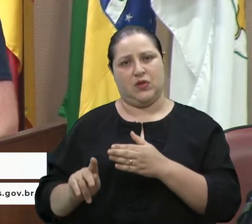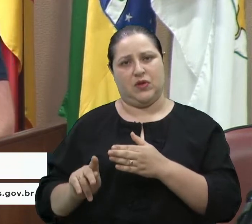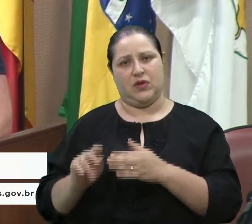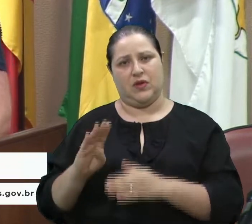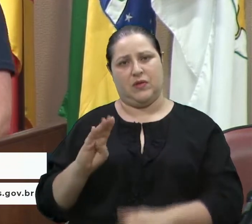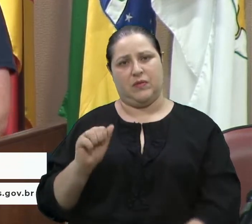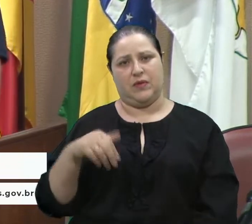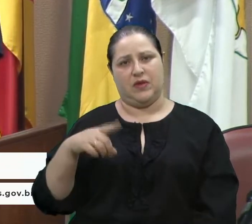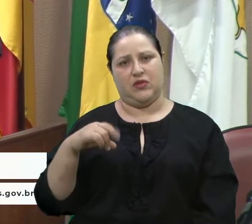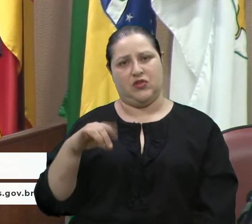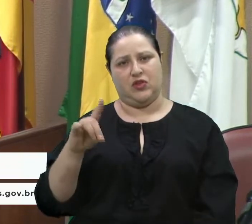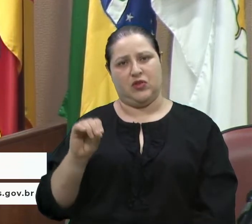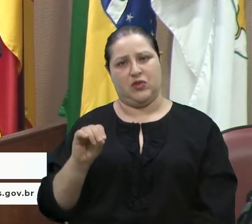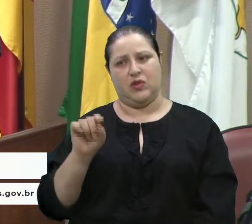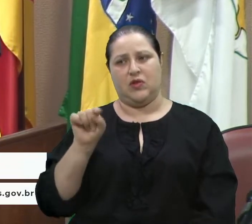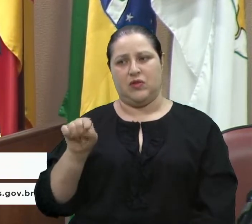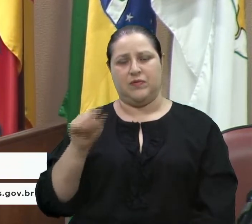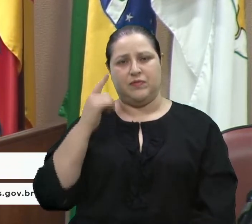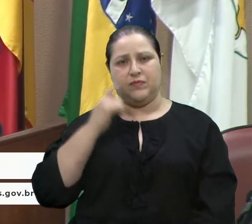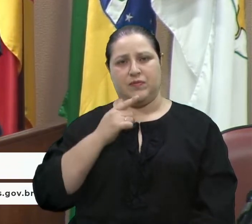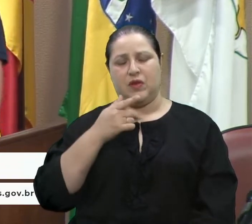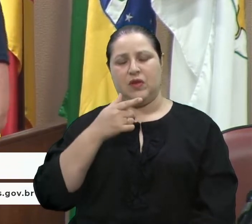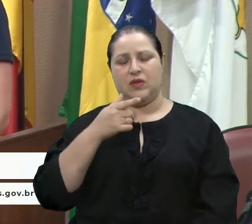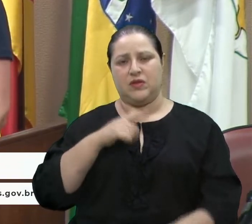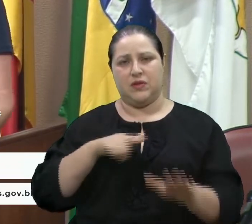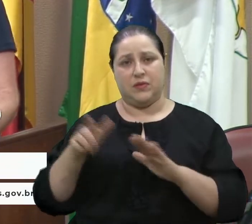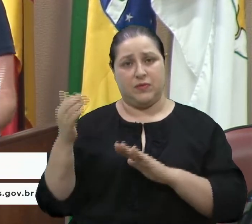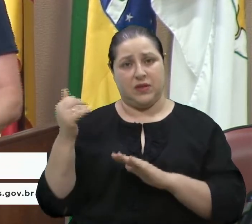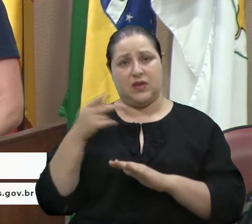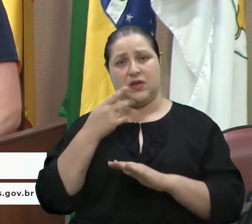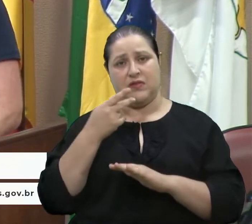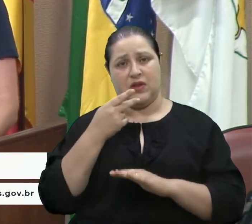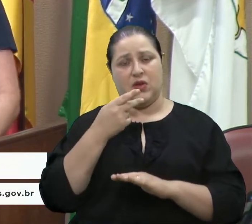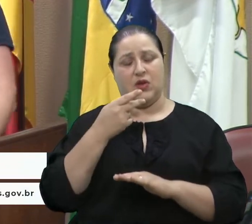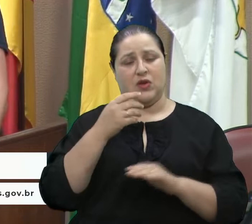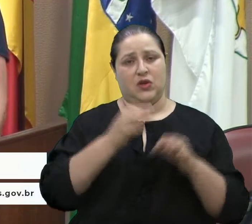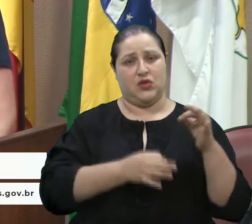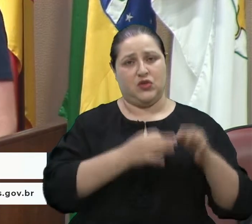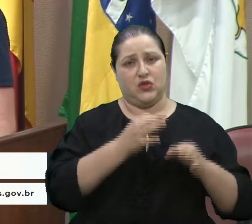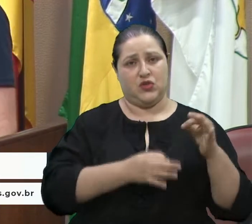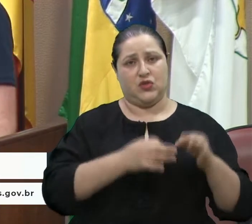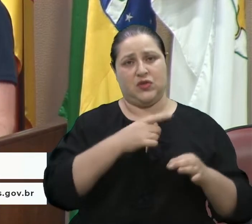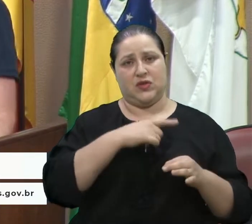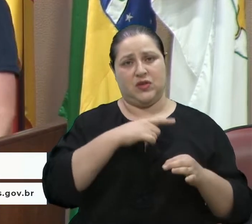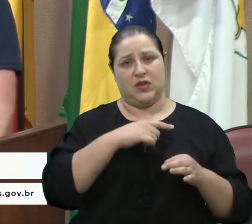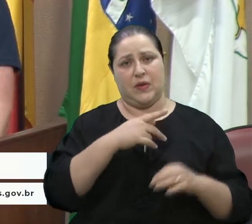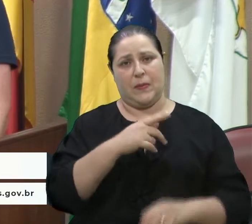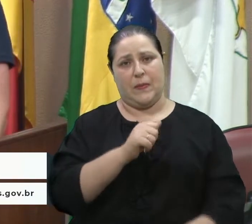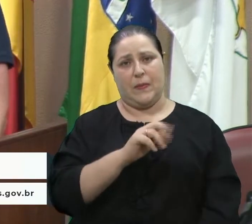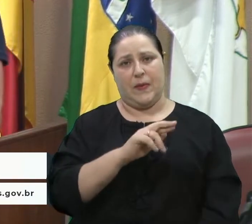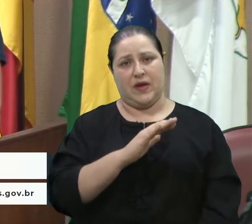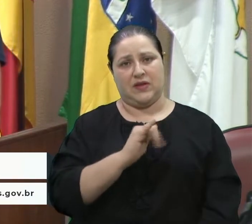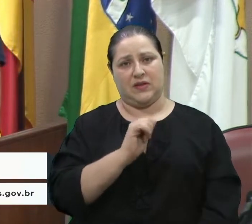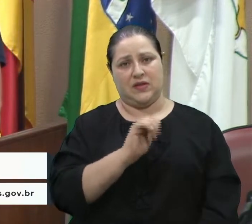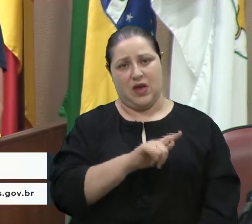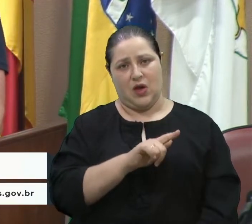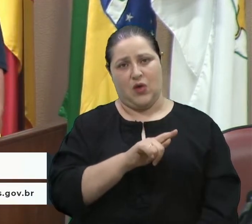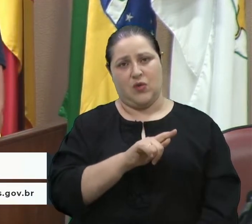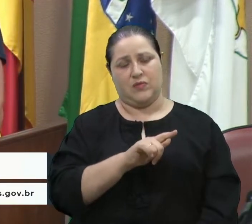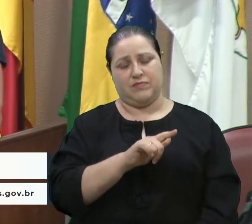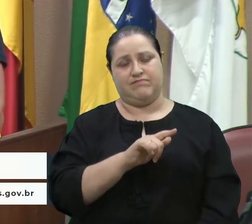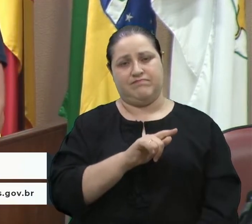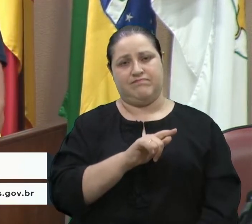passada, que o juiz era parcial ao condená-lo, mas esqueceu das outras 3 instâncias que ele foi julgado. Então, assim,